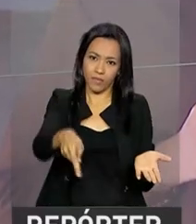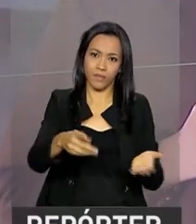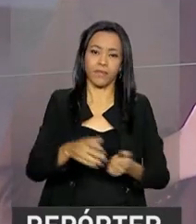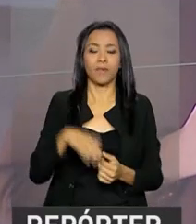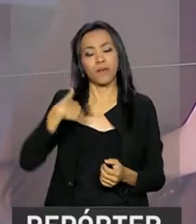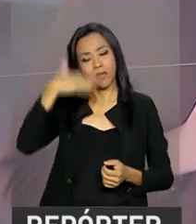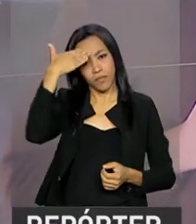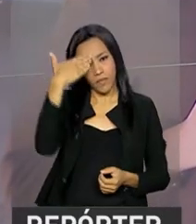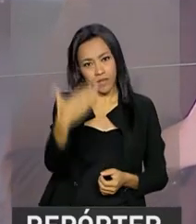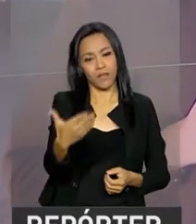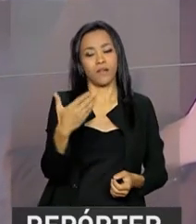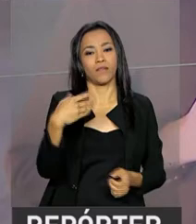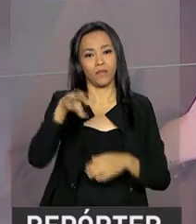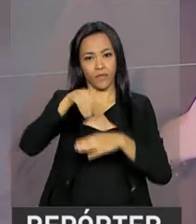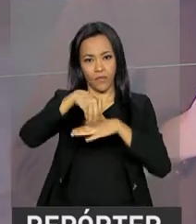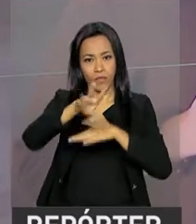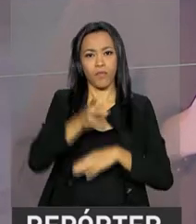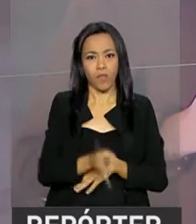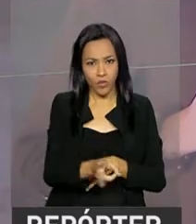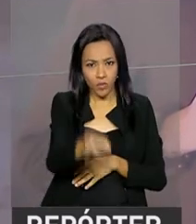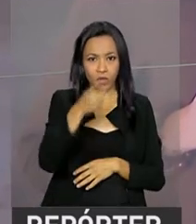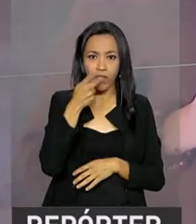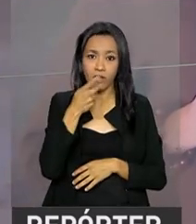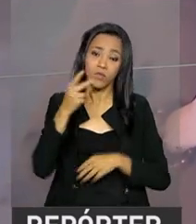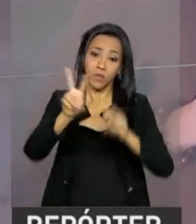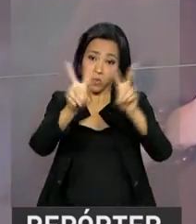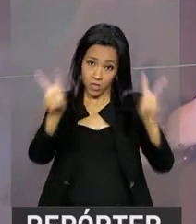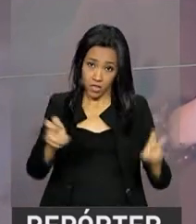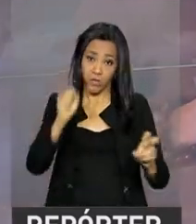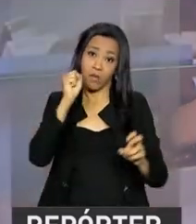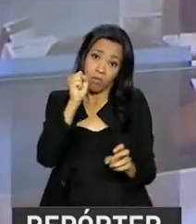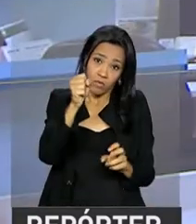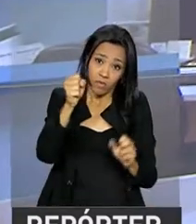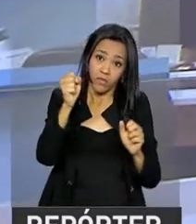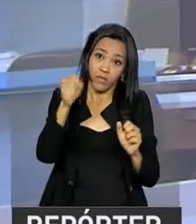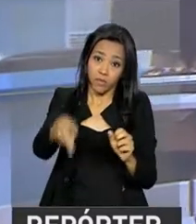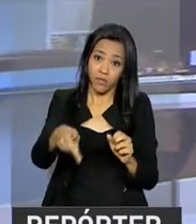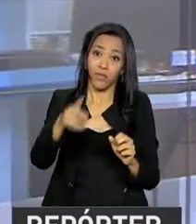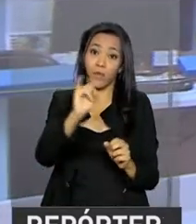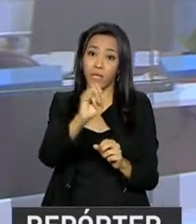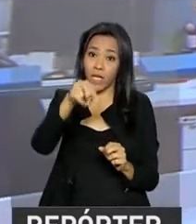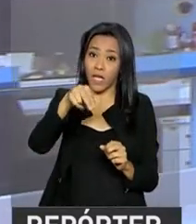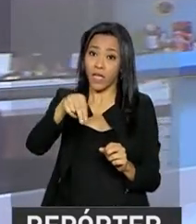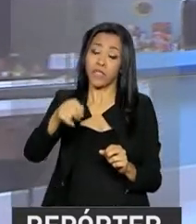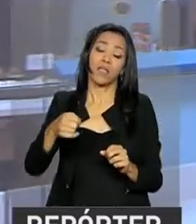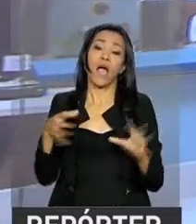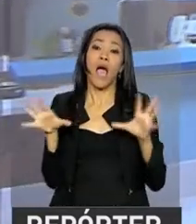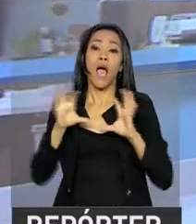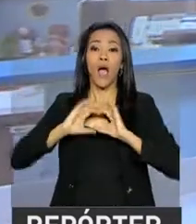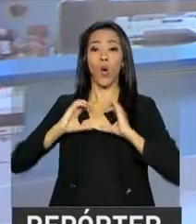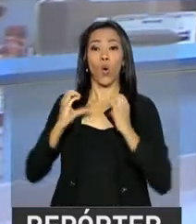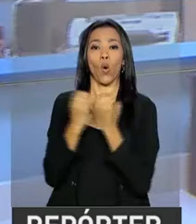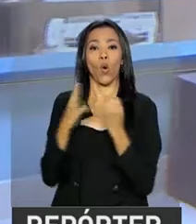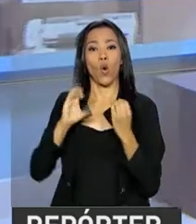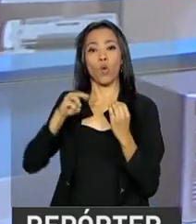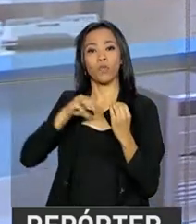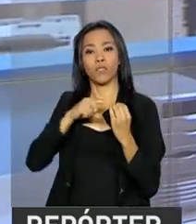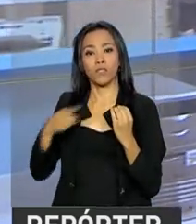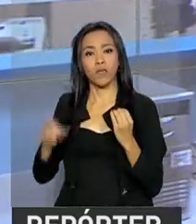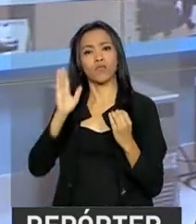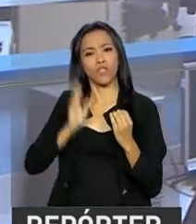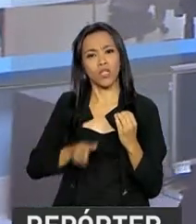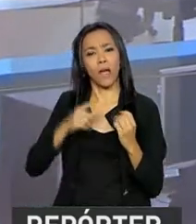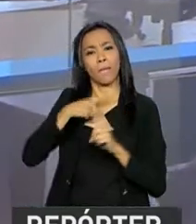obrigado pelas suas informações a gente vai continuar falando sobre previdência porque a comissão que analisa a reforma da previdência já realizou